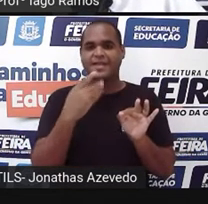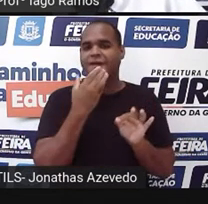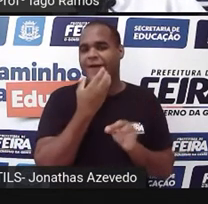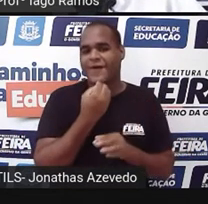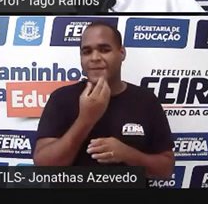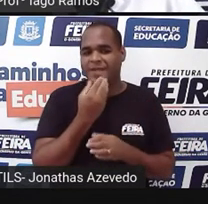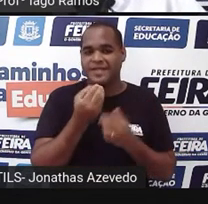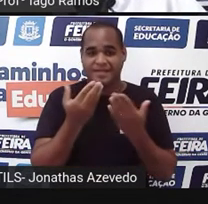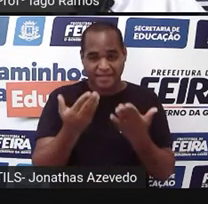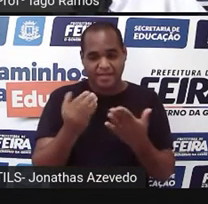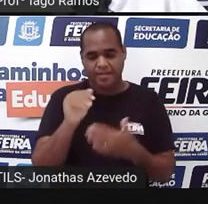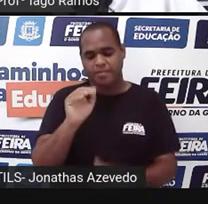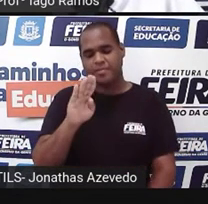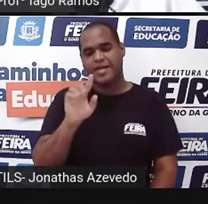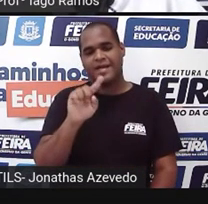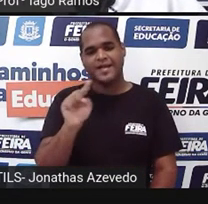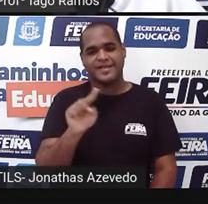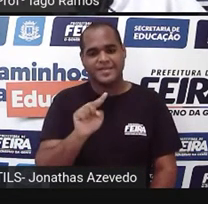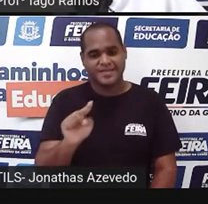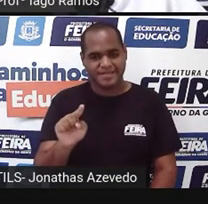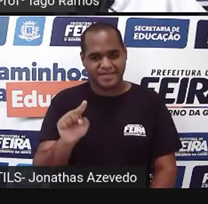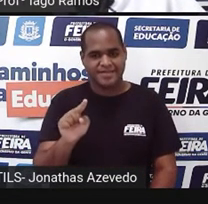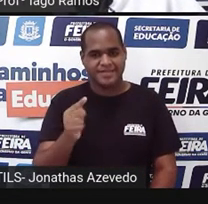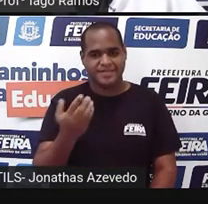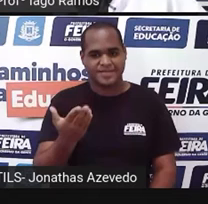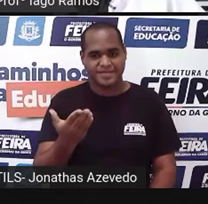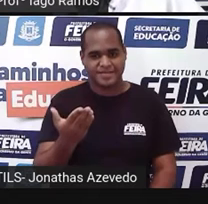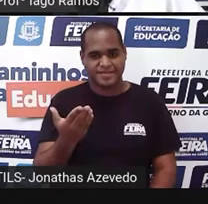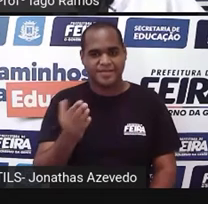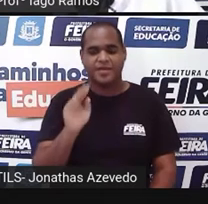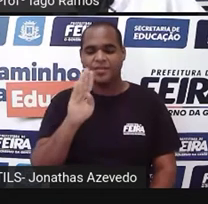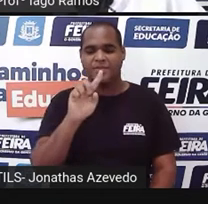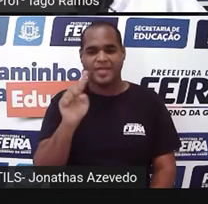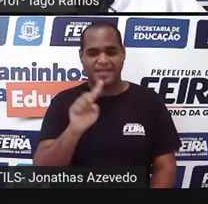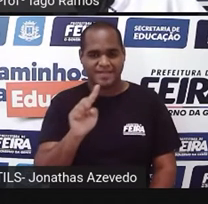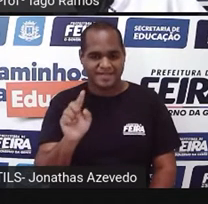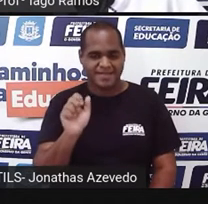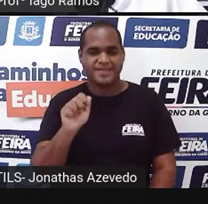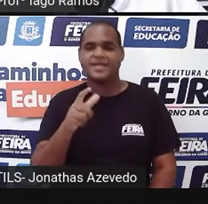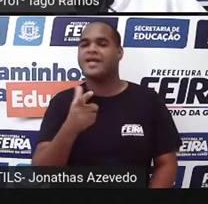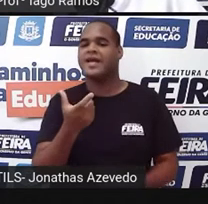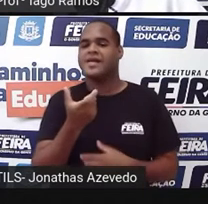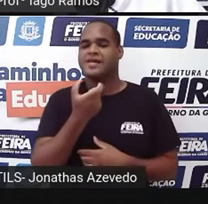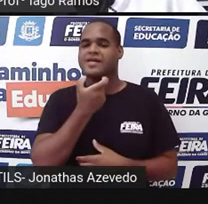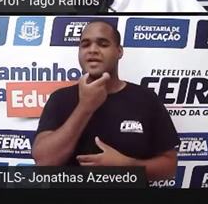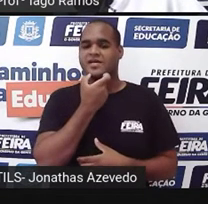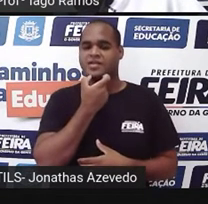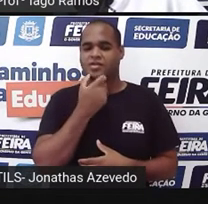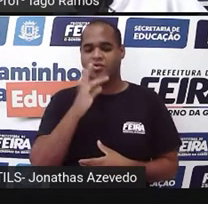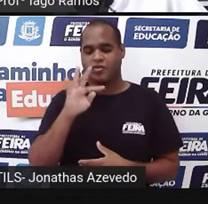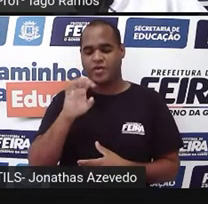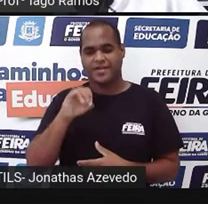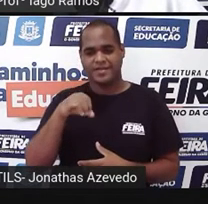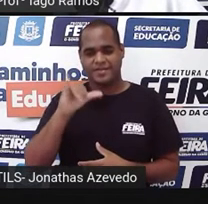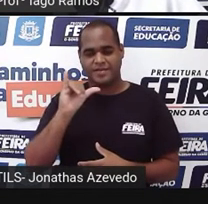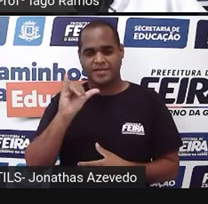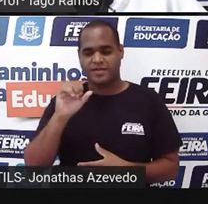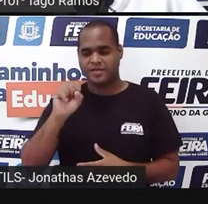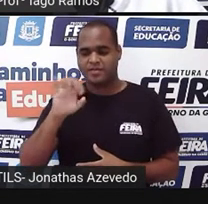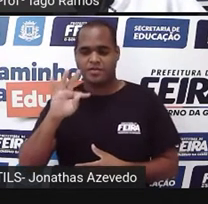que está aparecendo aí né o Buzz Lightyear né um famoso personagem aí